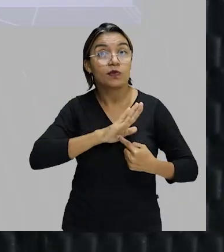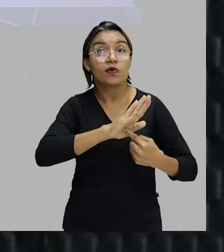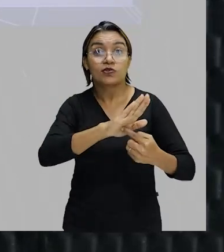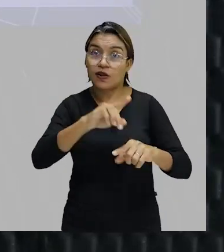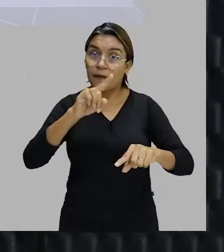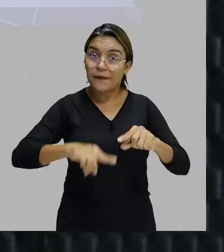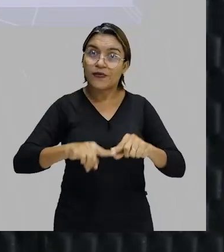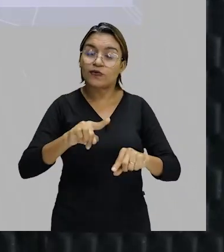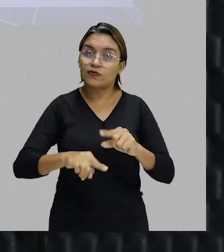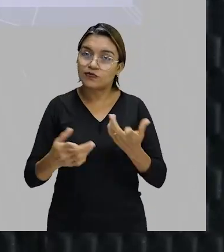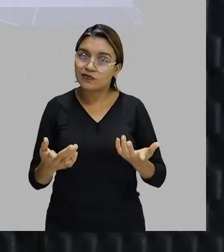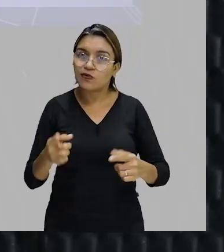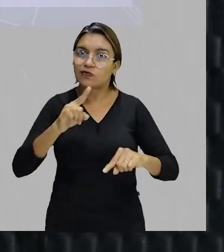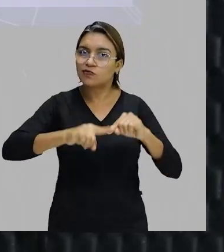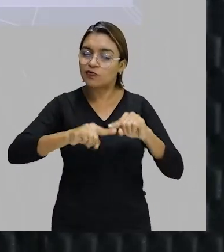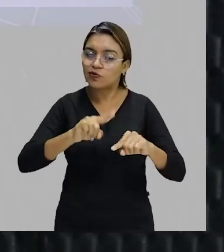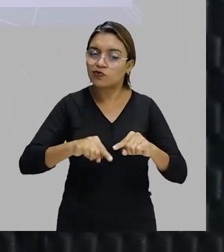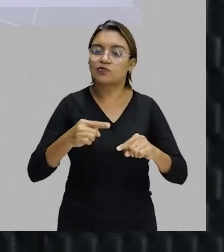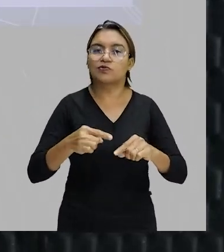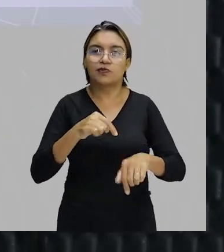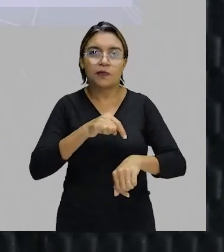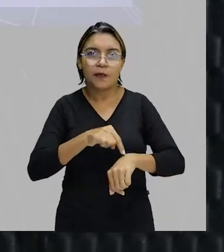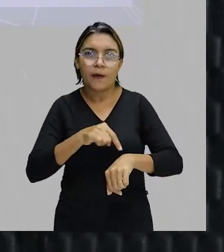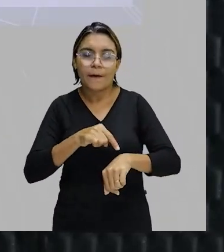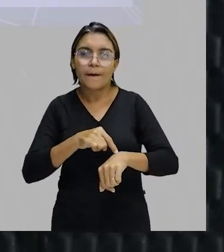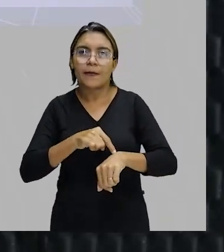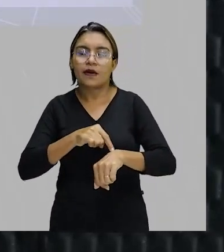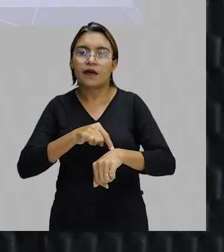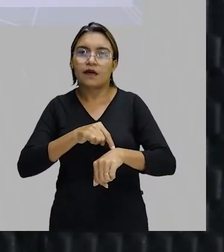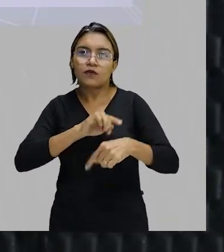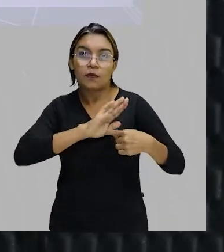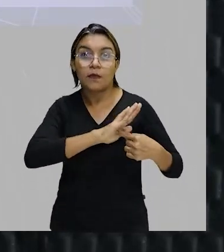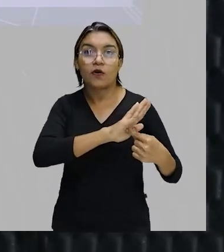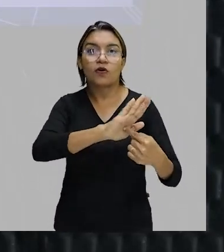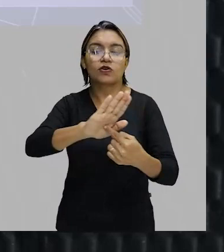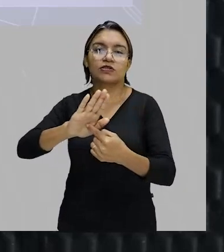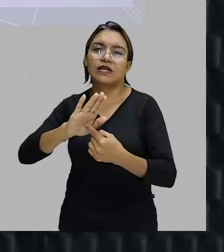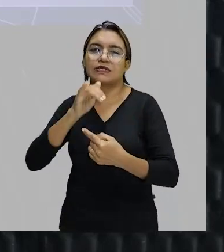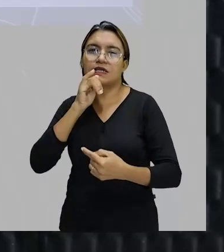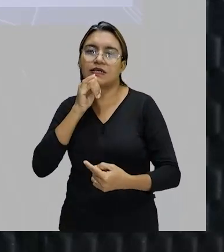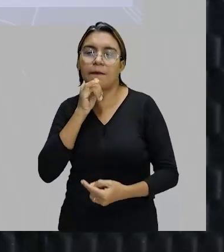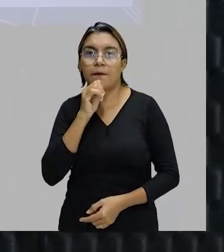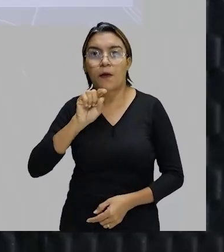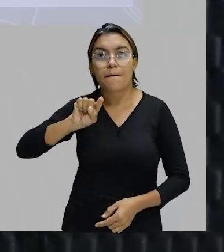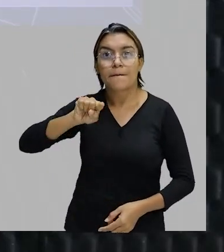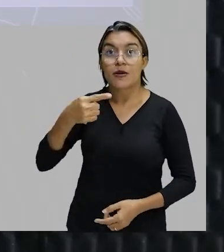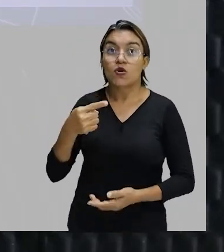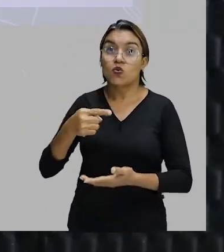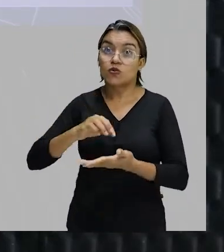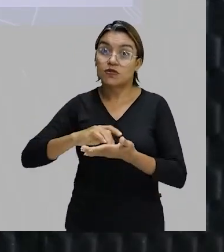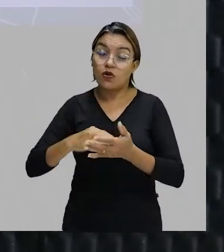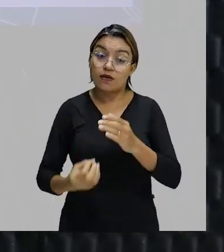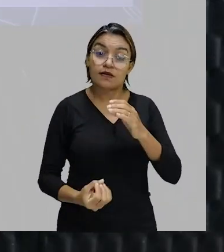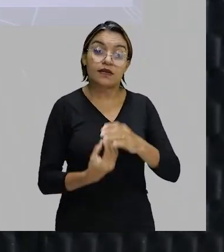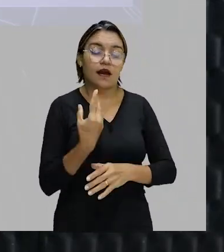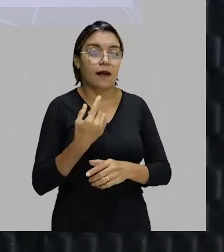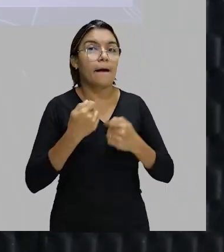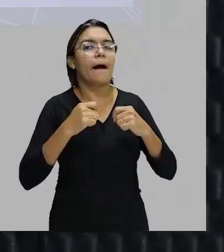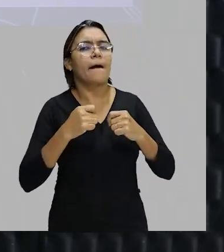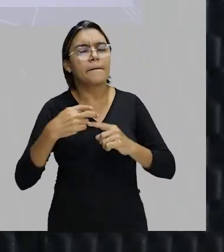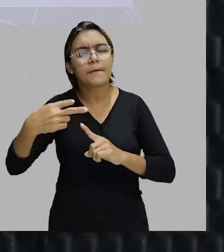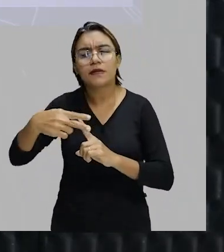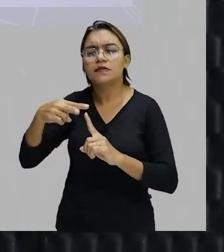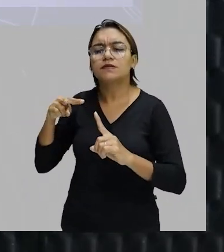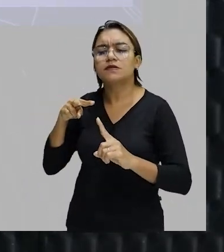produtos. E os seus produtos, quando são lançados, eles não são assim, vou fazer mil celulares, por exemplo. Não. Eu vejo a perspectiva